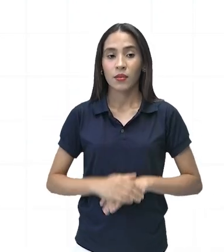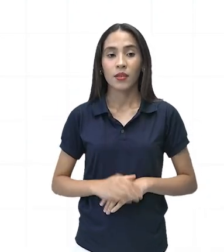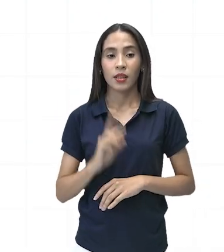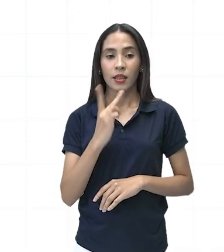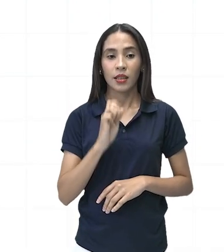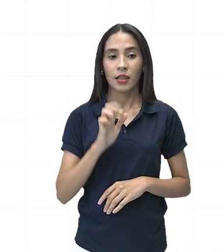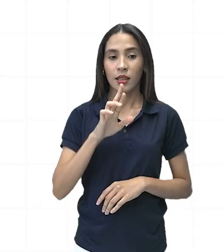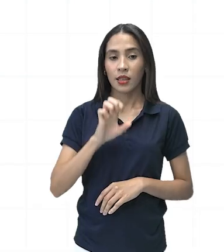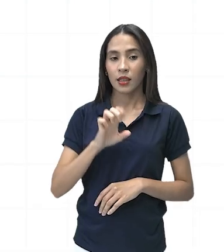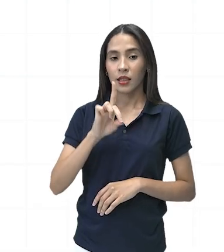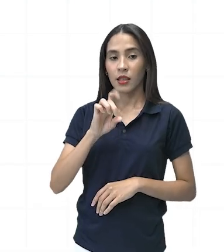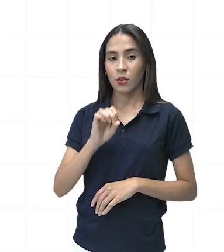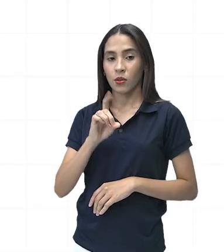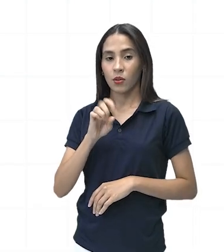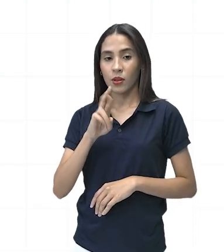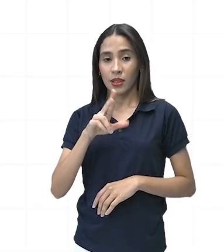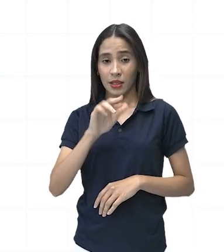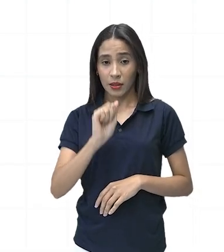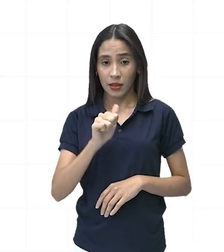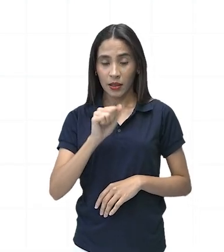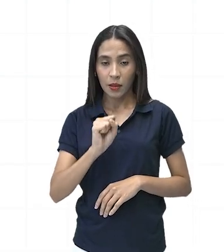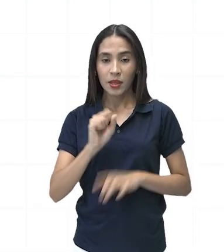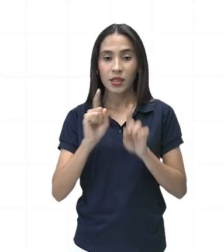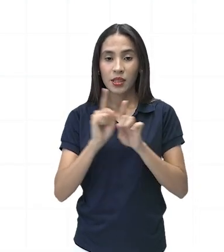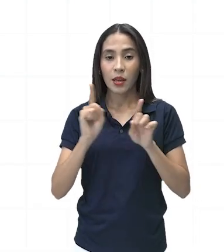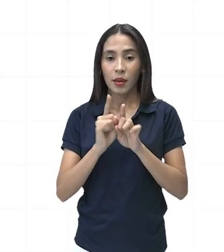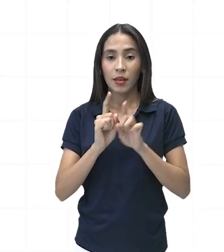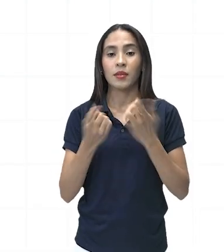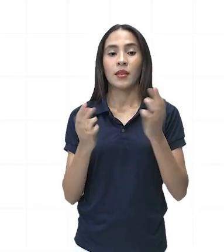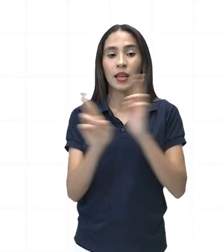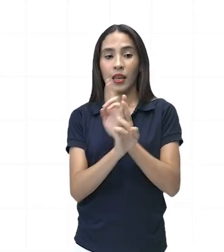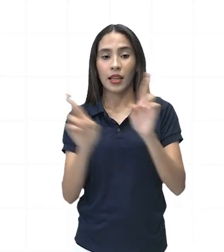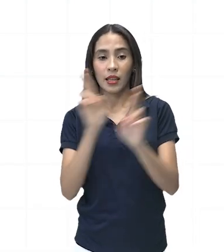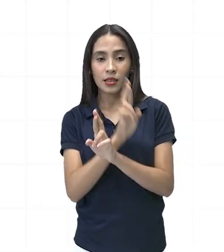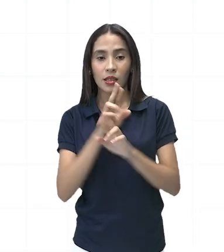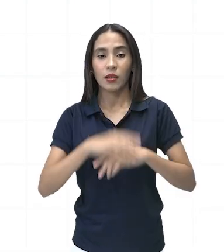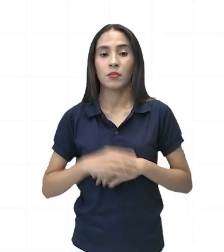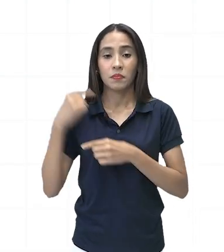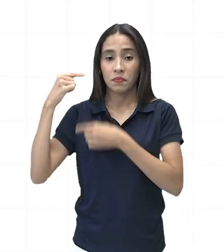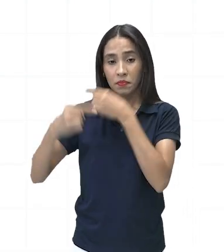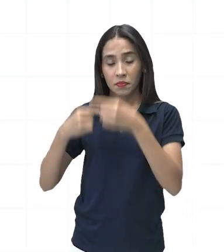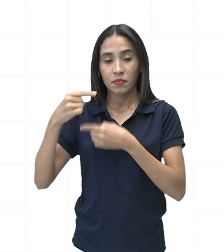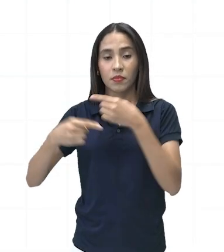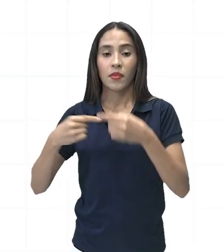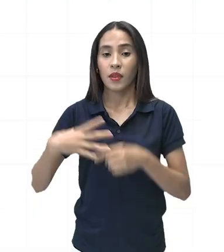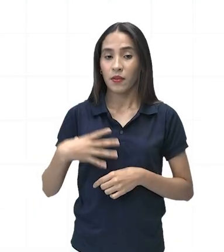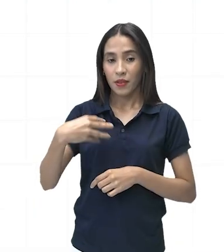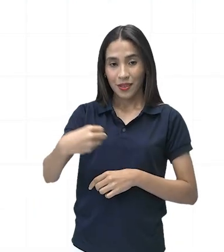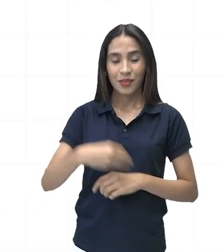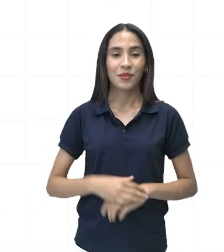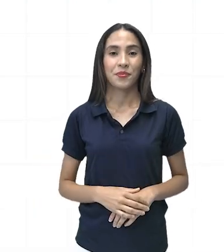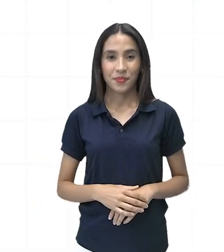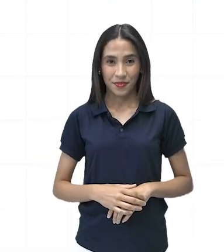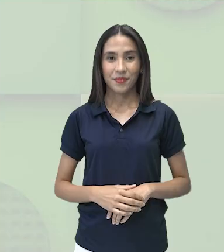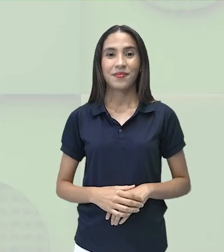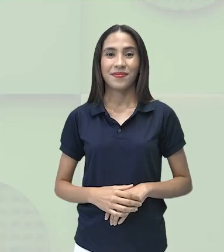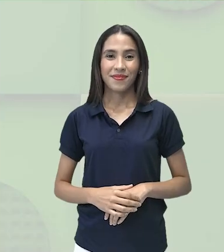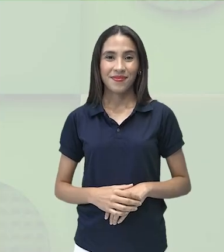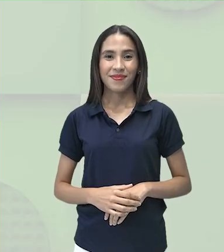detalhamento, heredogramas e árvores genealógicas, relações entre ancestrais e